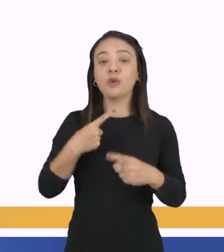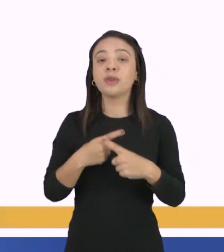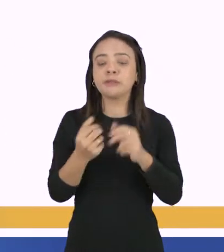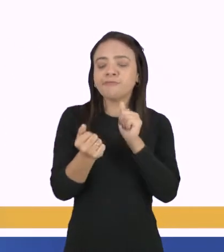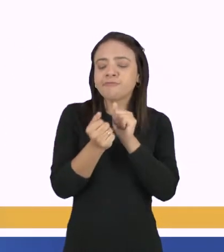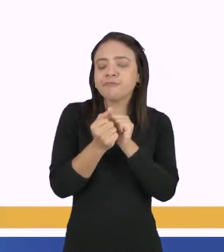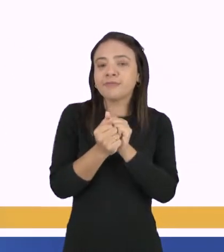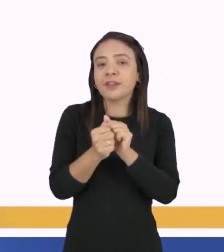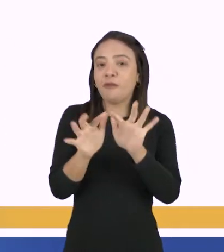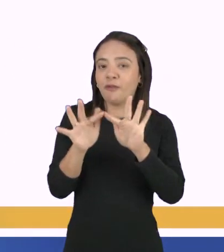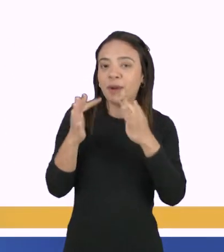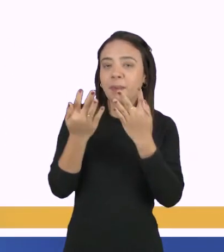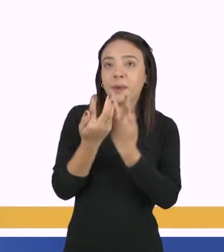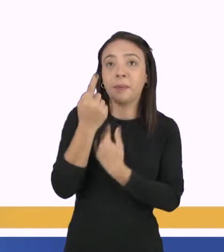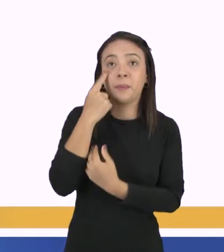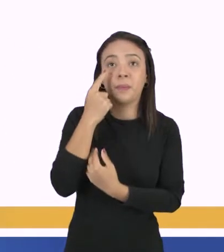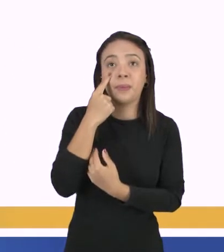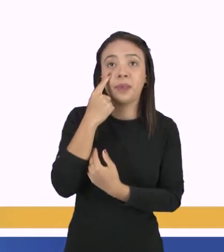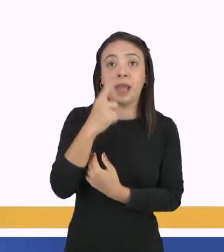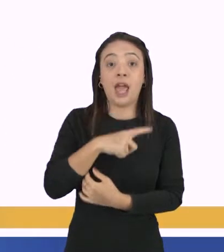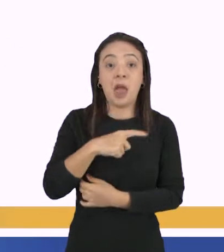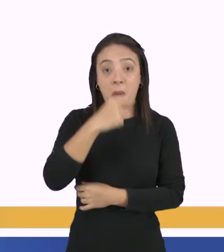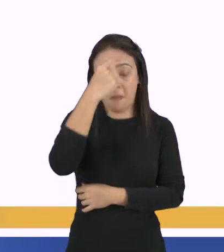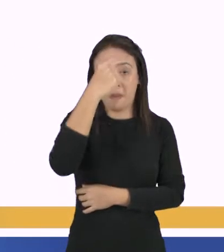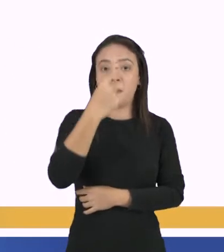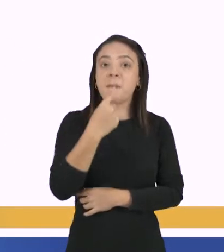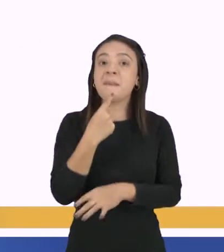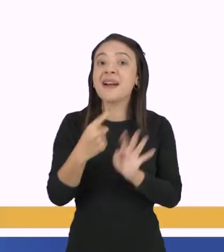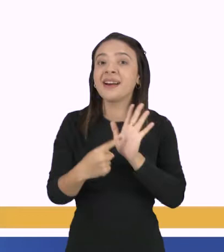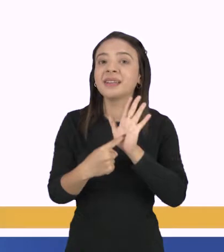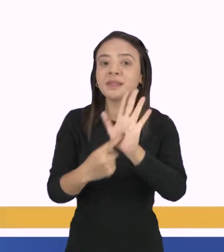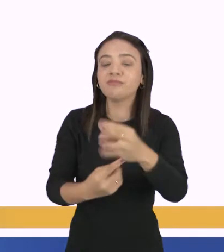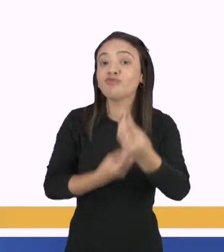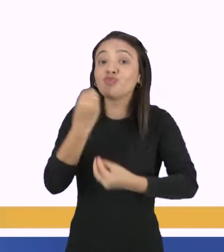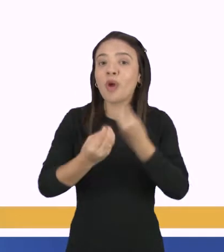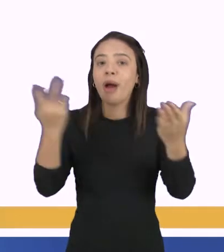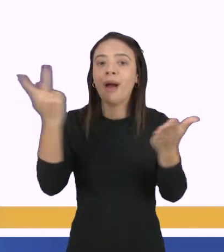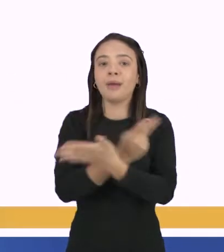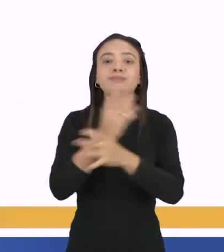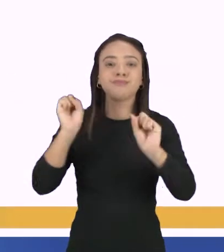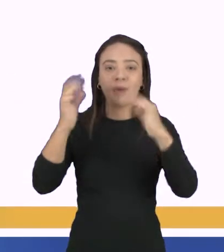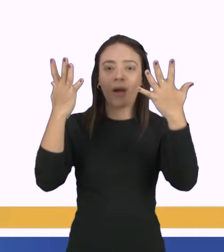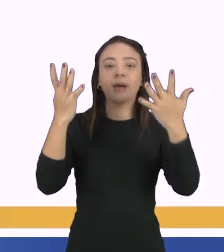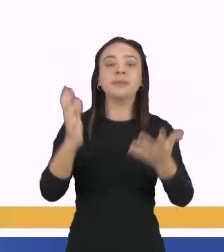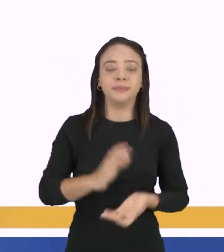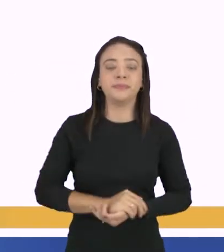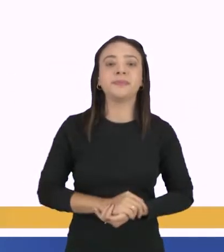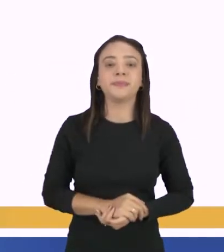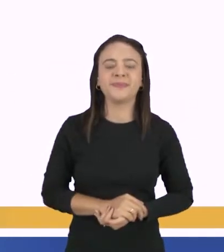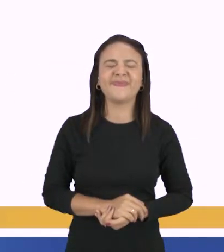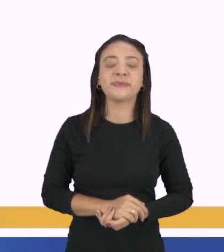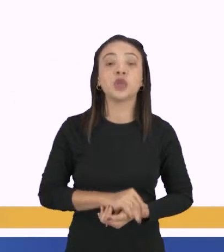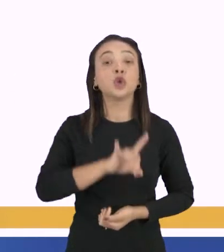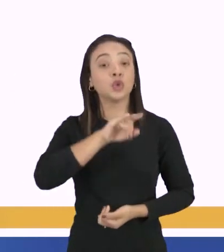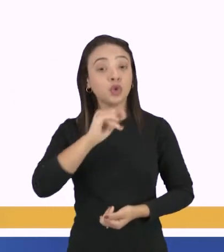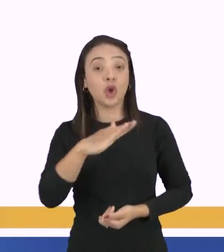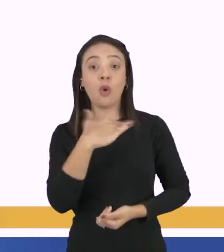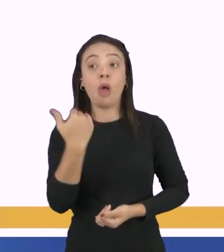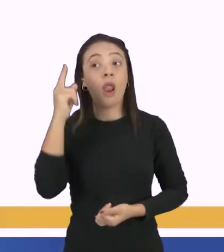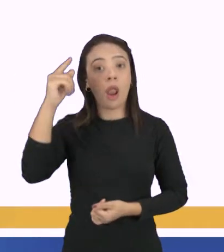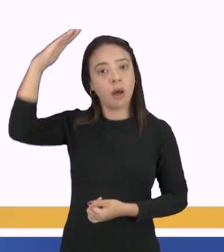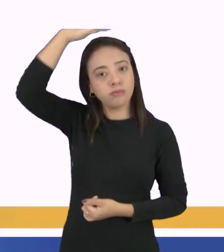Então observem aí, tem uma imagem, né, mostrando um pouquinho sobre essa celebração do Dia de los Muertos lá